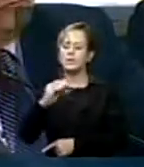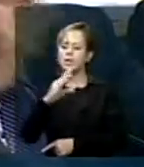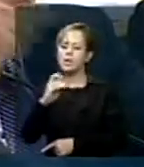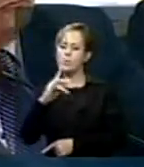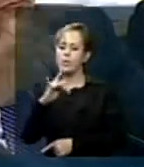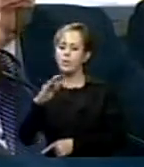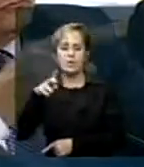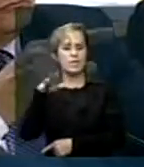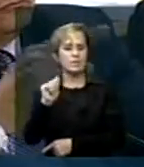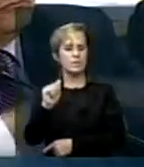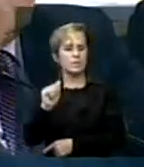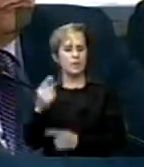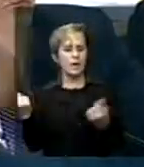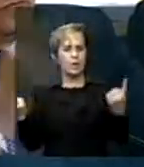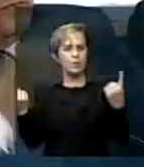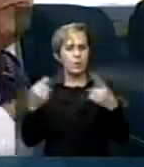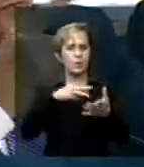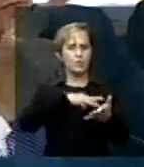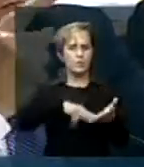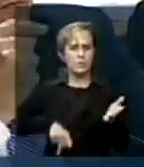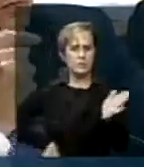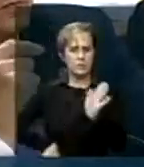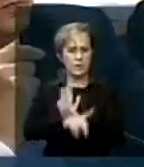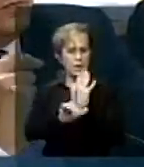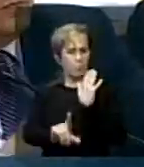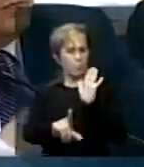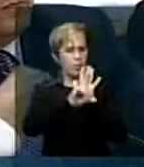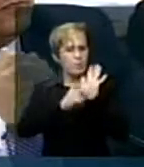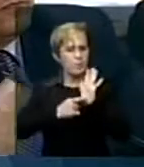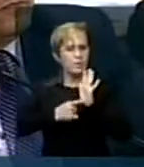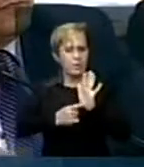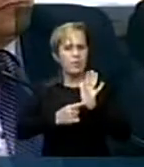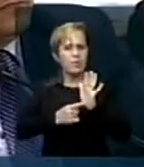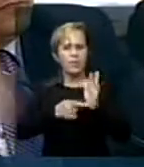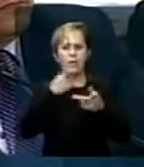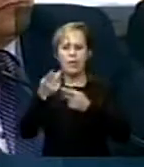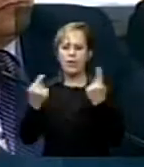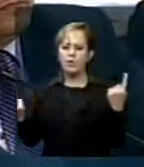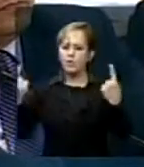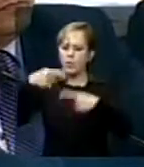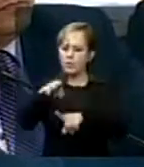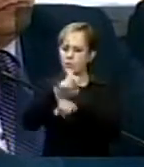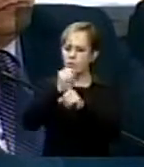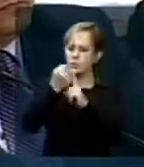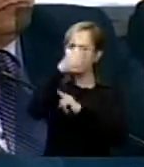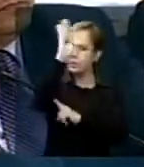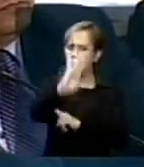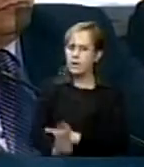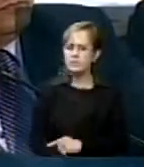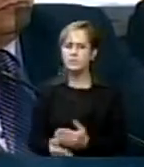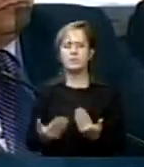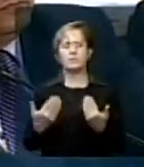Investir contra o Ministério Público como fiscal da lei é investir contra a sociedade brasileira.